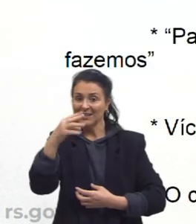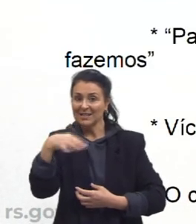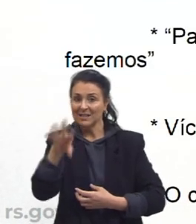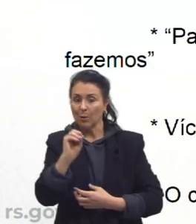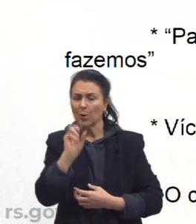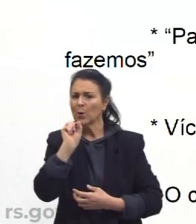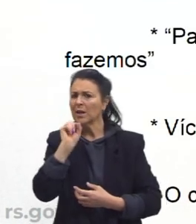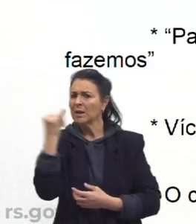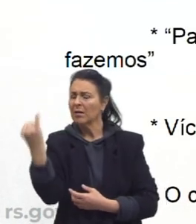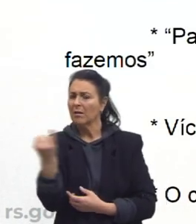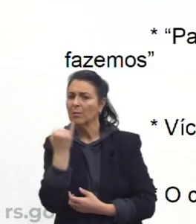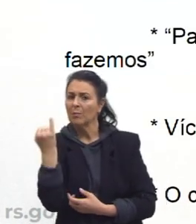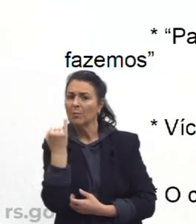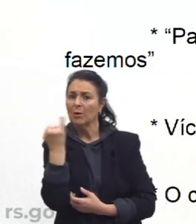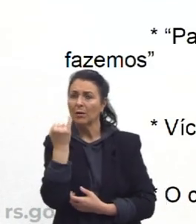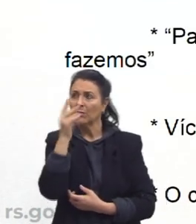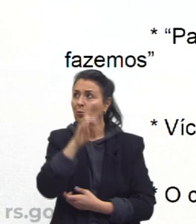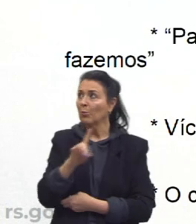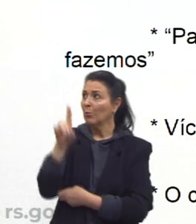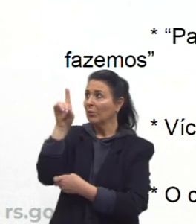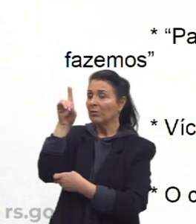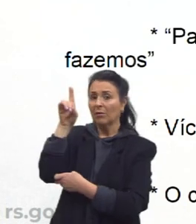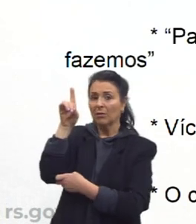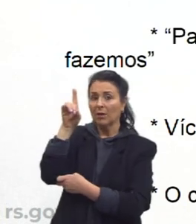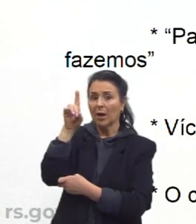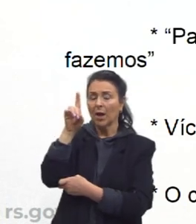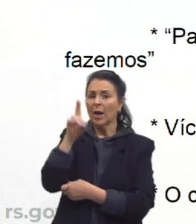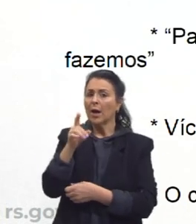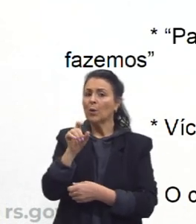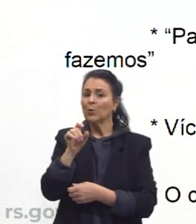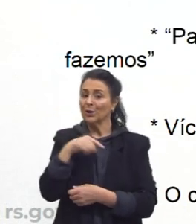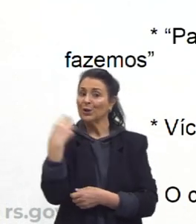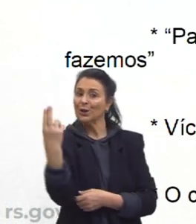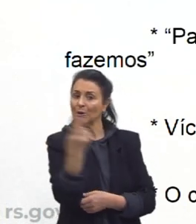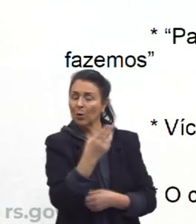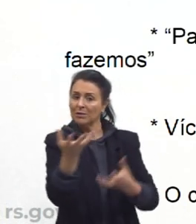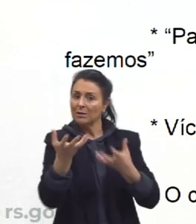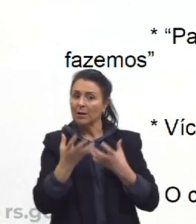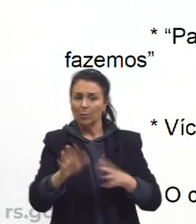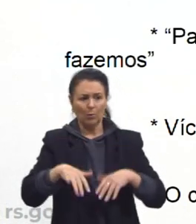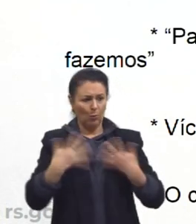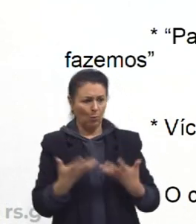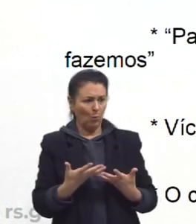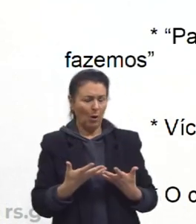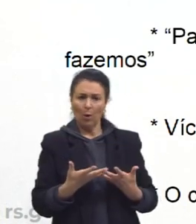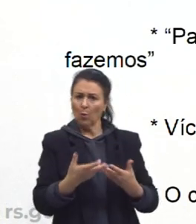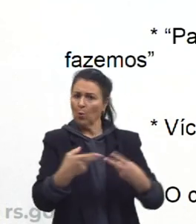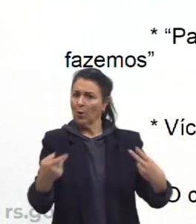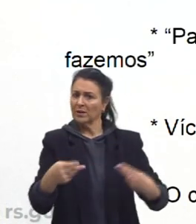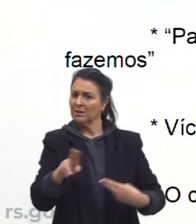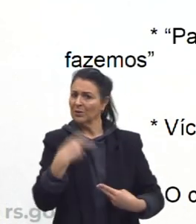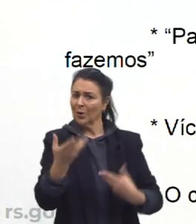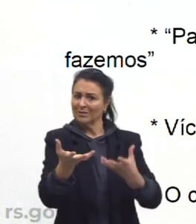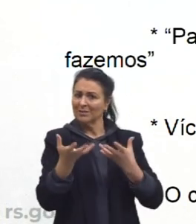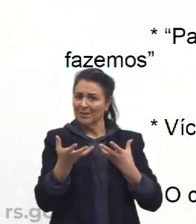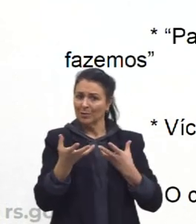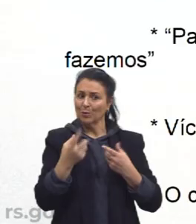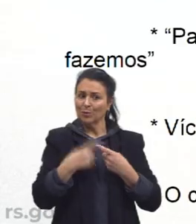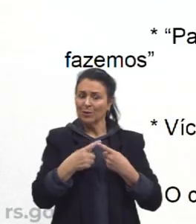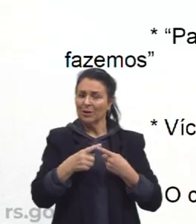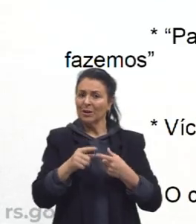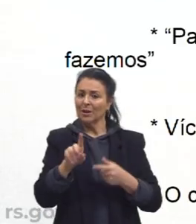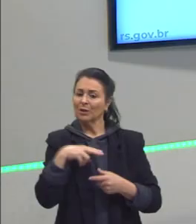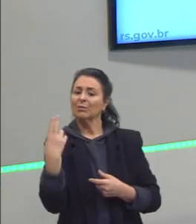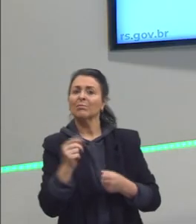vale é o que importa para para para Deus e a nossa intenção com qual intenção nós fazemos as coisas tá